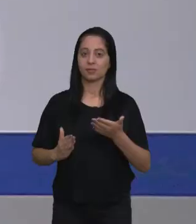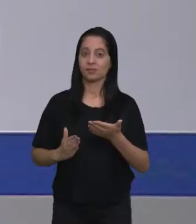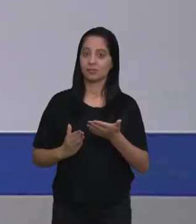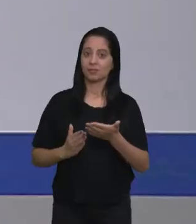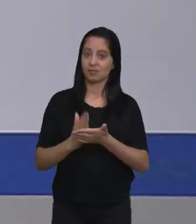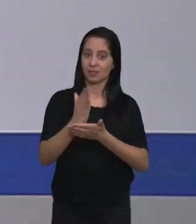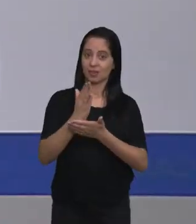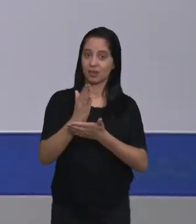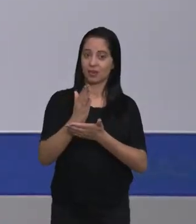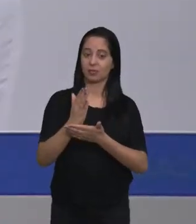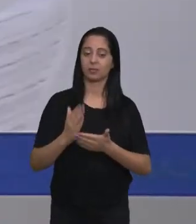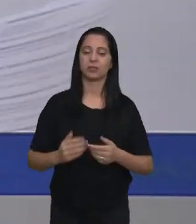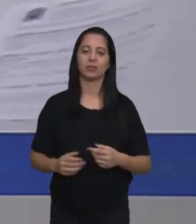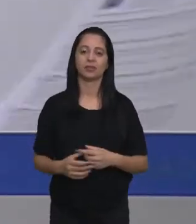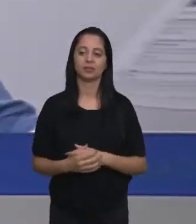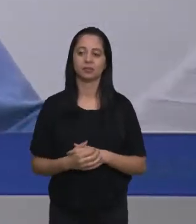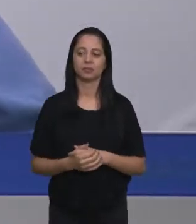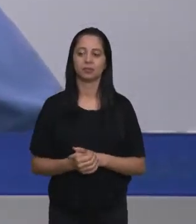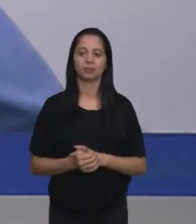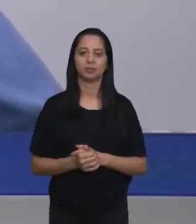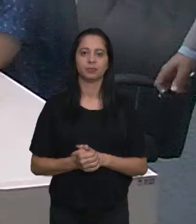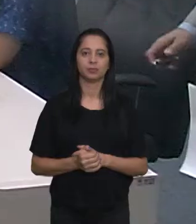Tramitação aprovada por unanimidade.